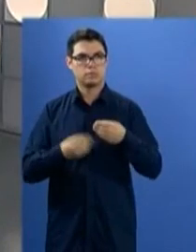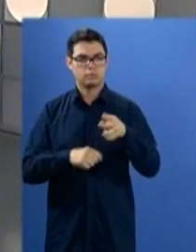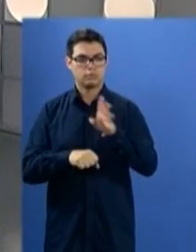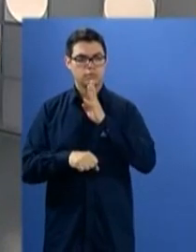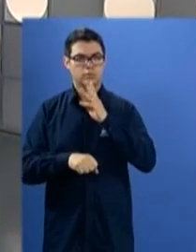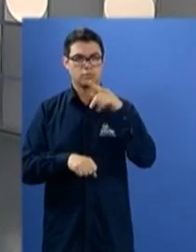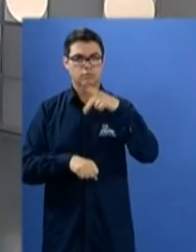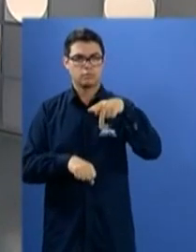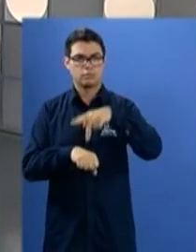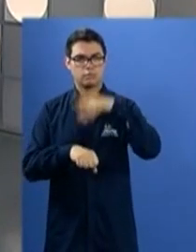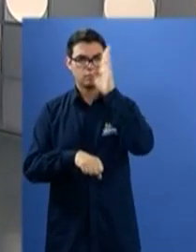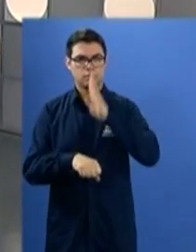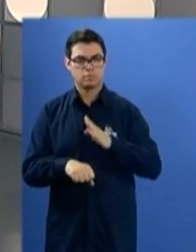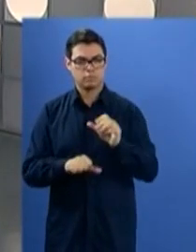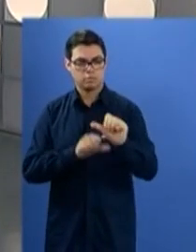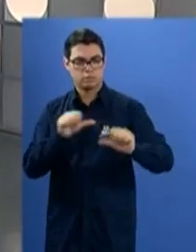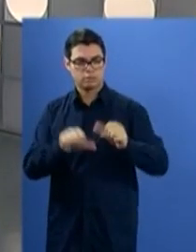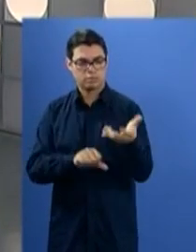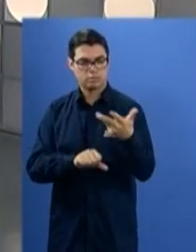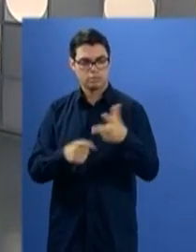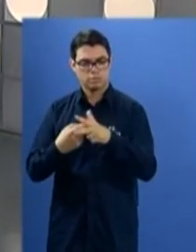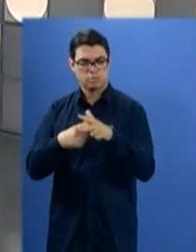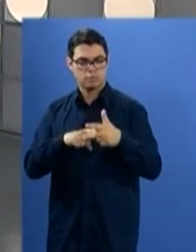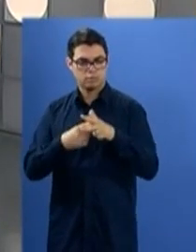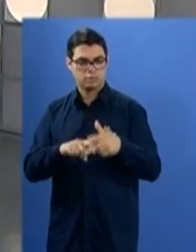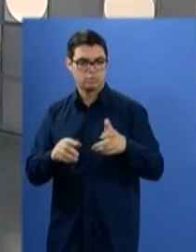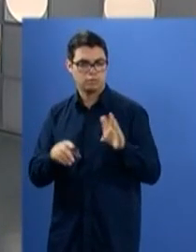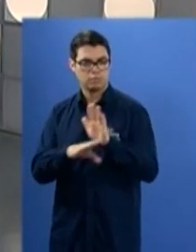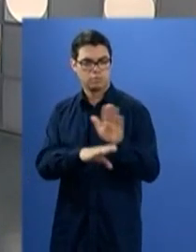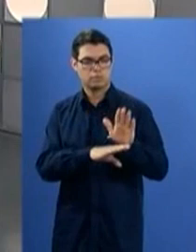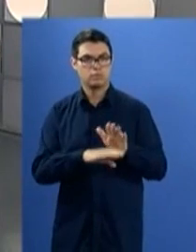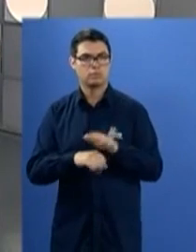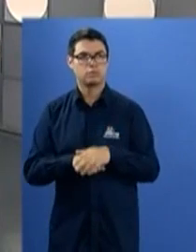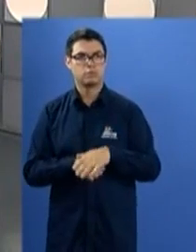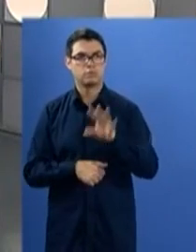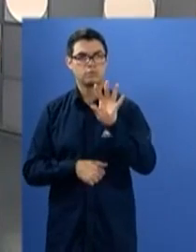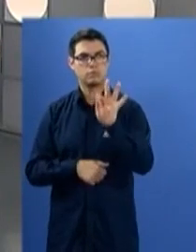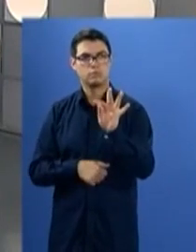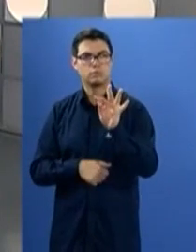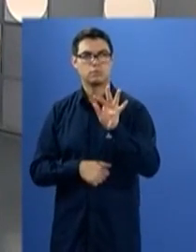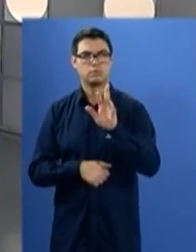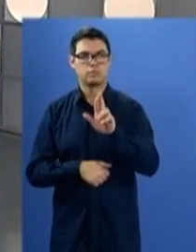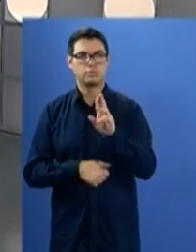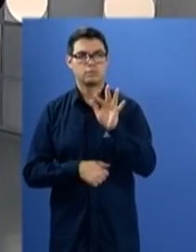Brasil como troca rápida de ferramentas, ou pela sigla